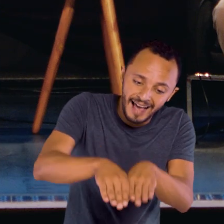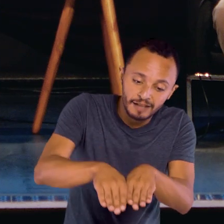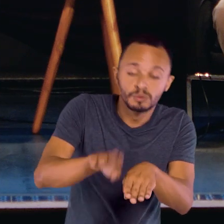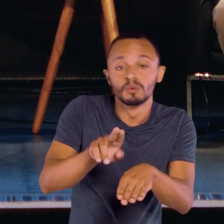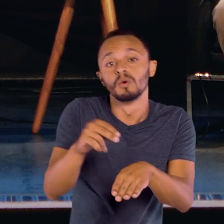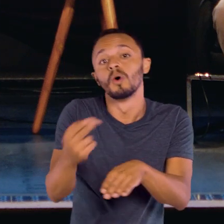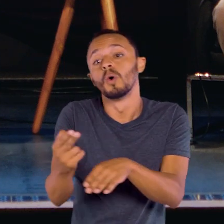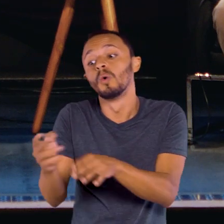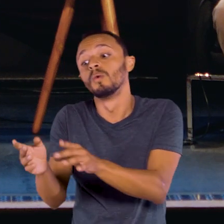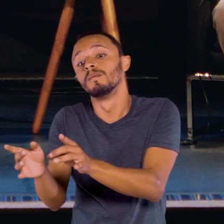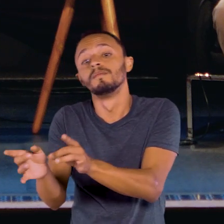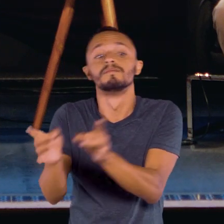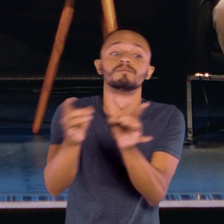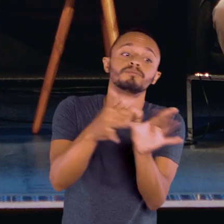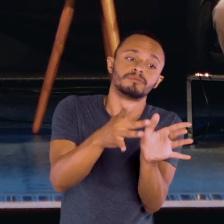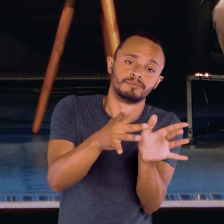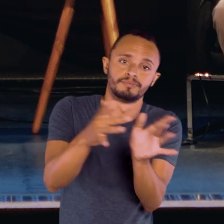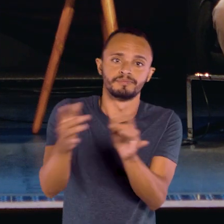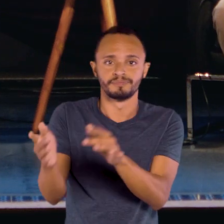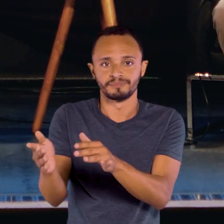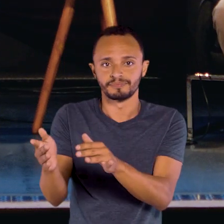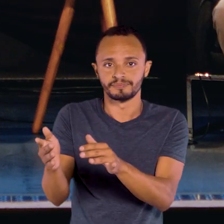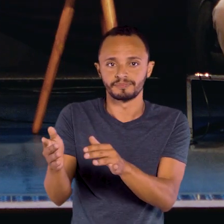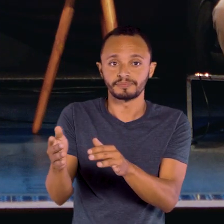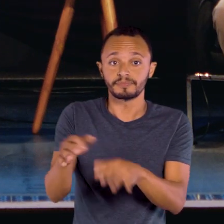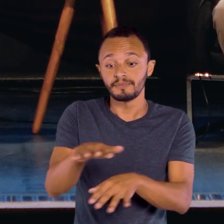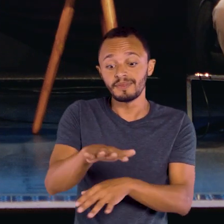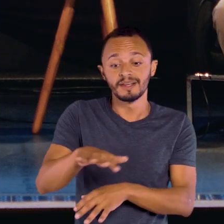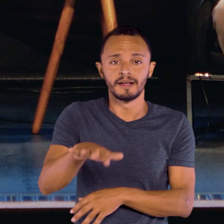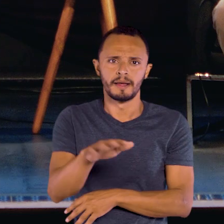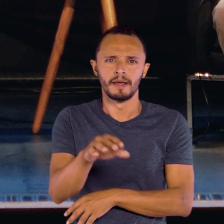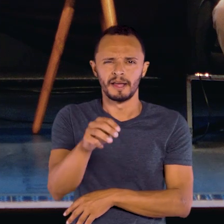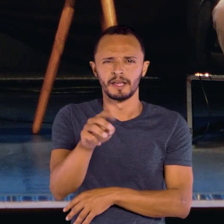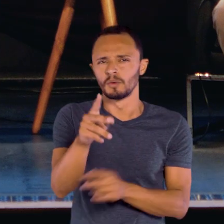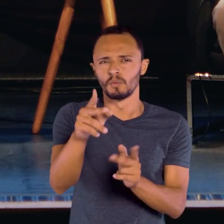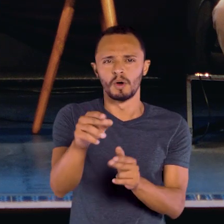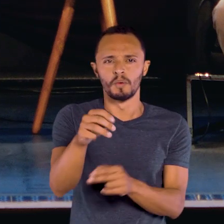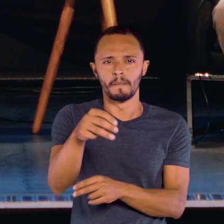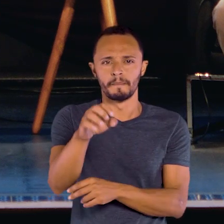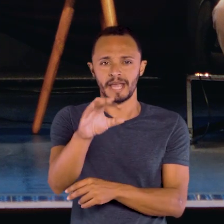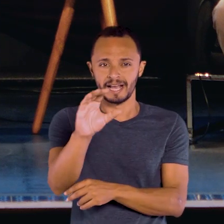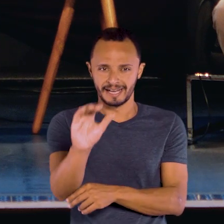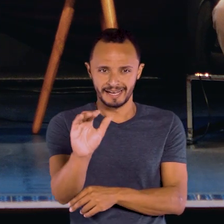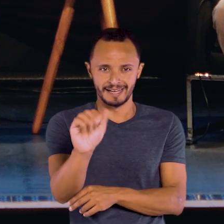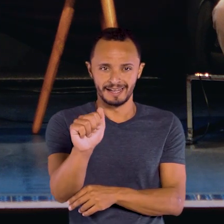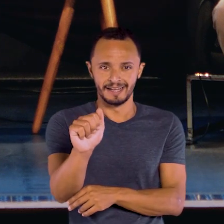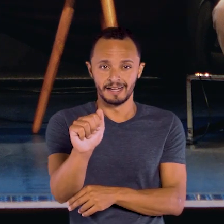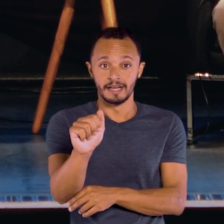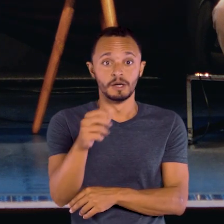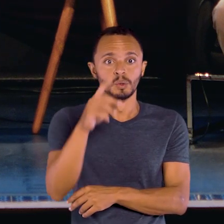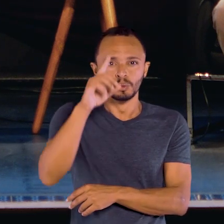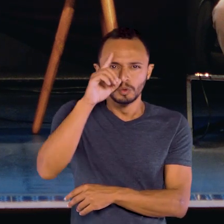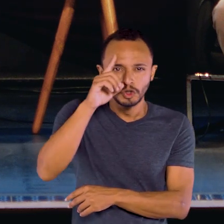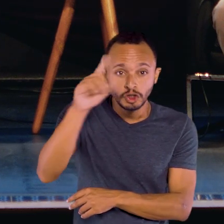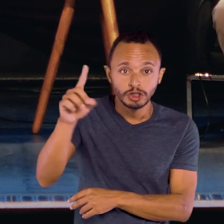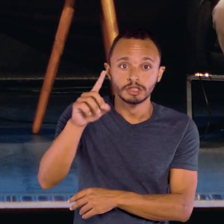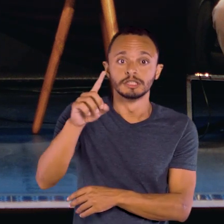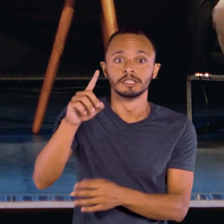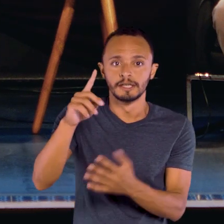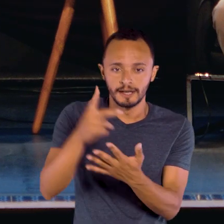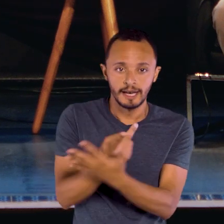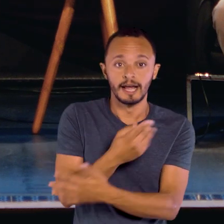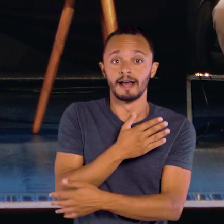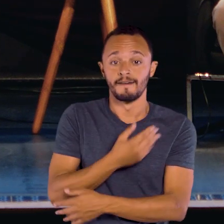dos Pretos Novos é outro lugar que, meu Deus, todo brasileiro, é tipo Meca. Todo mundo, todo brasileiro devia ir um dia na